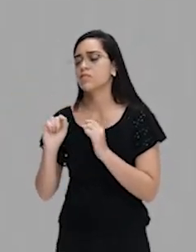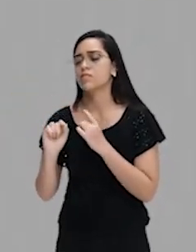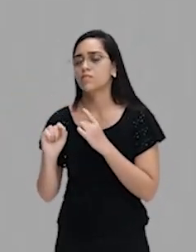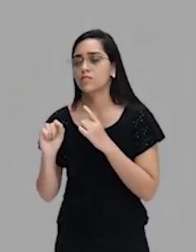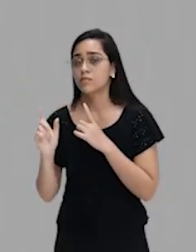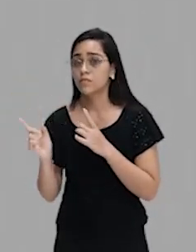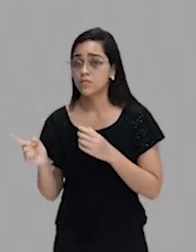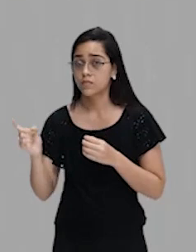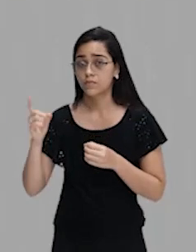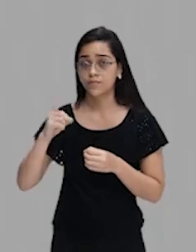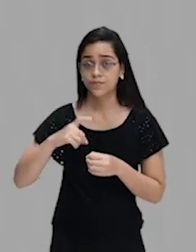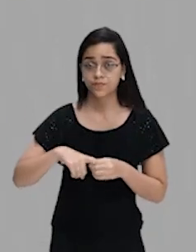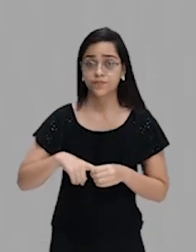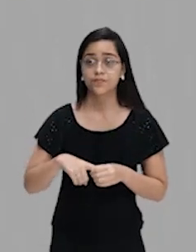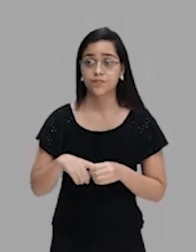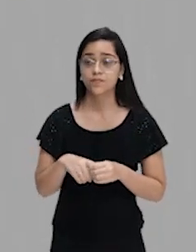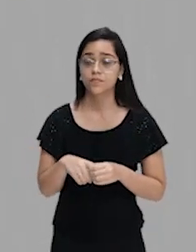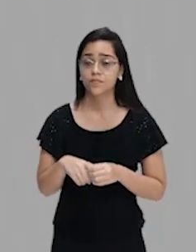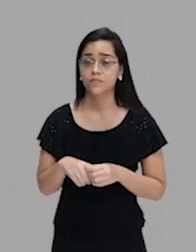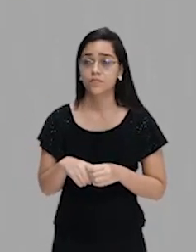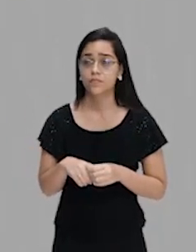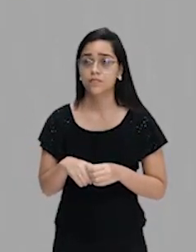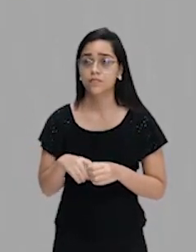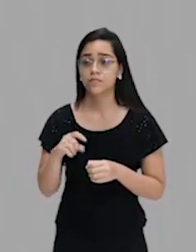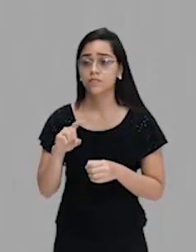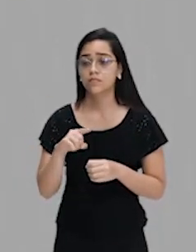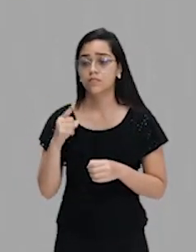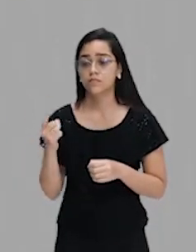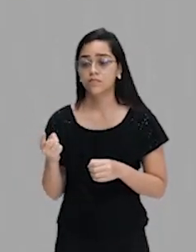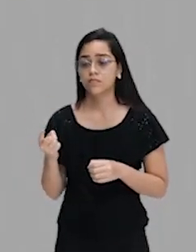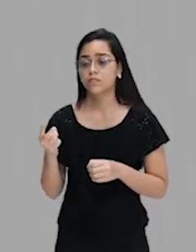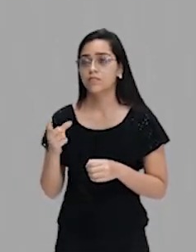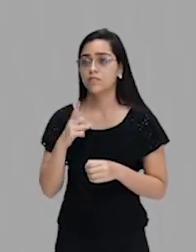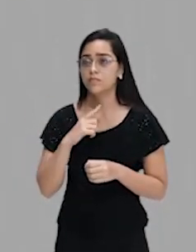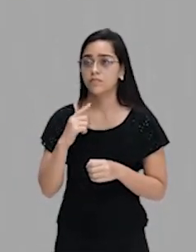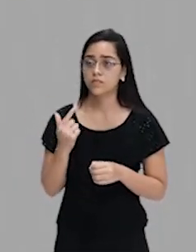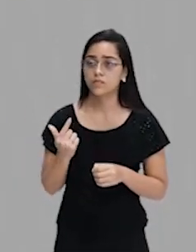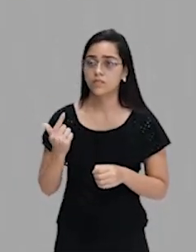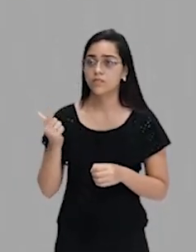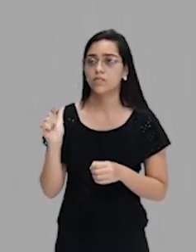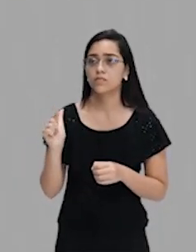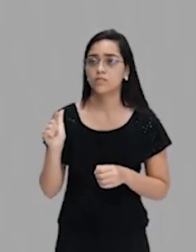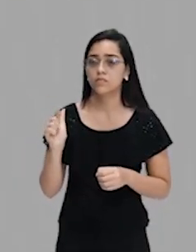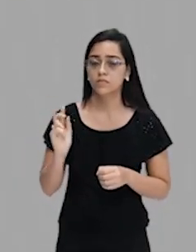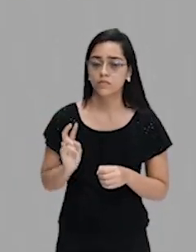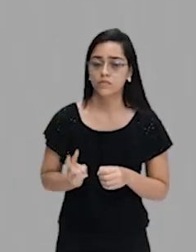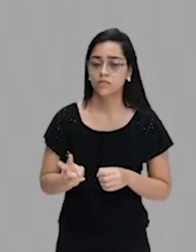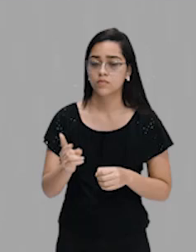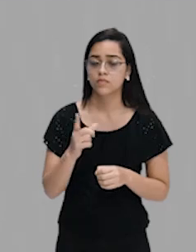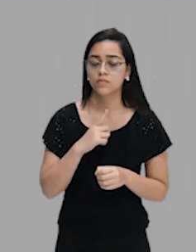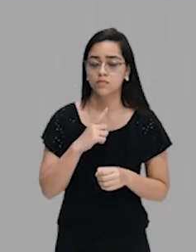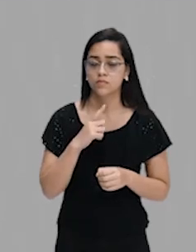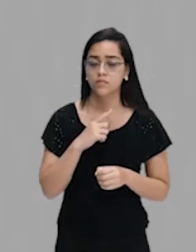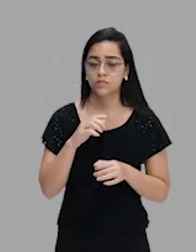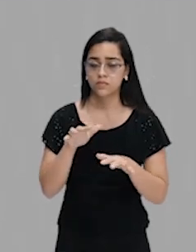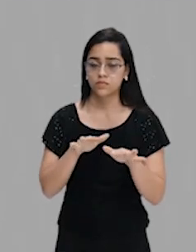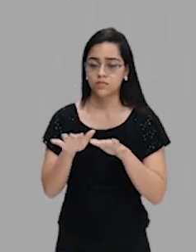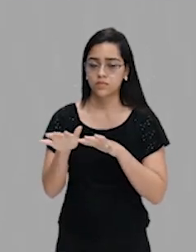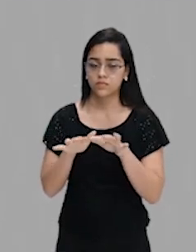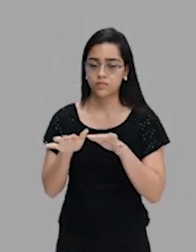vai retornar, né? Aí depois ele passa para o próximo e ele fica aí fazendo esse